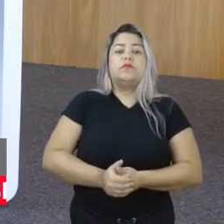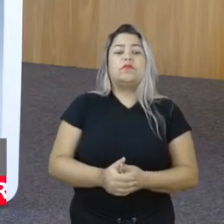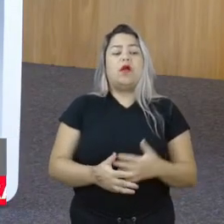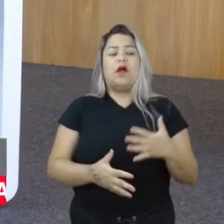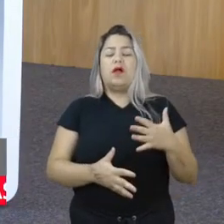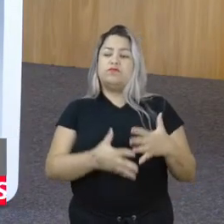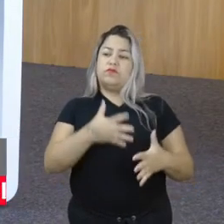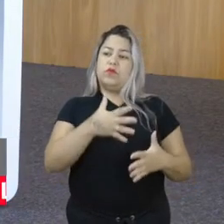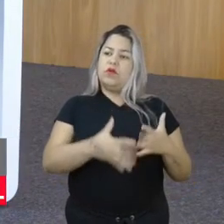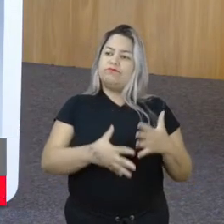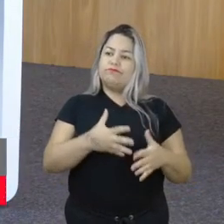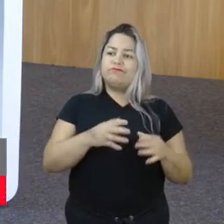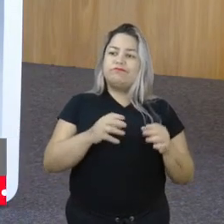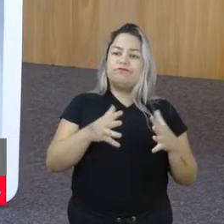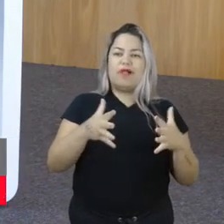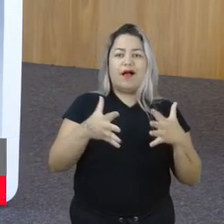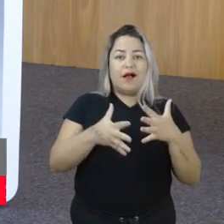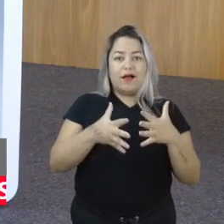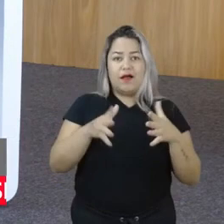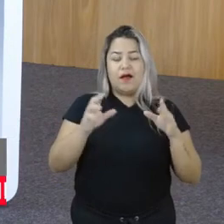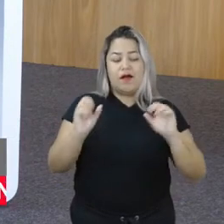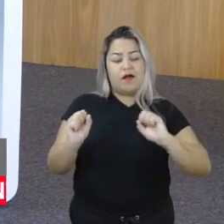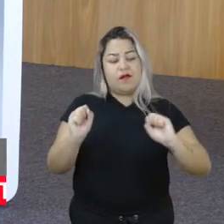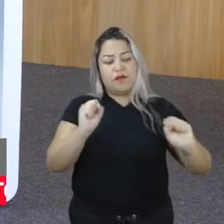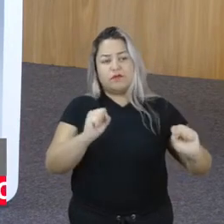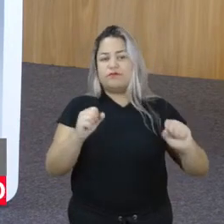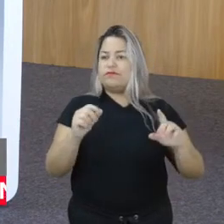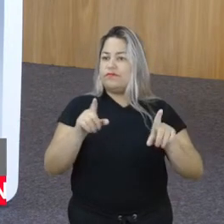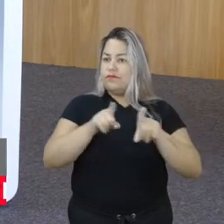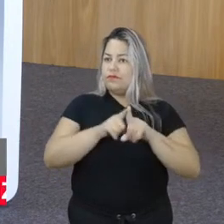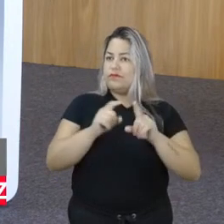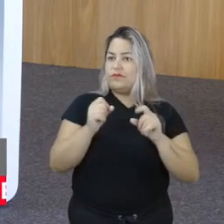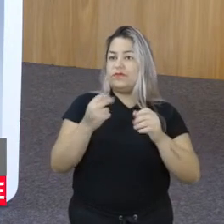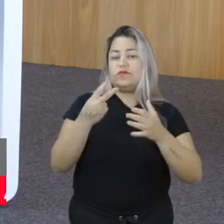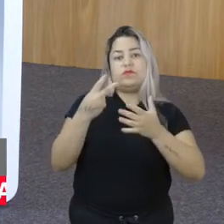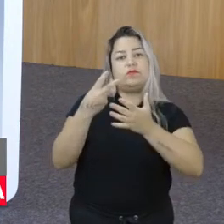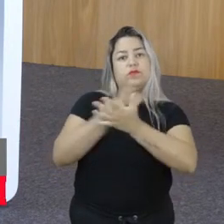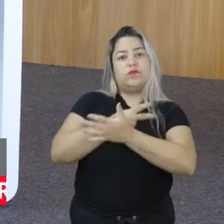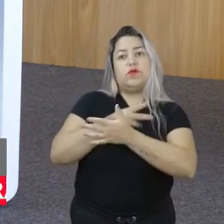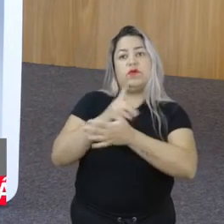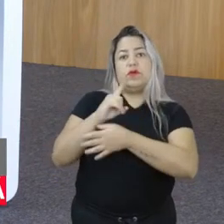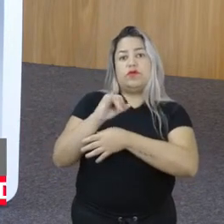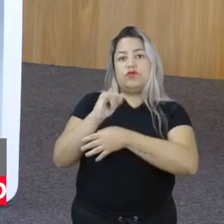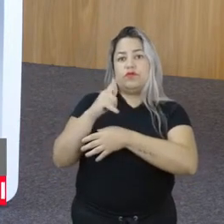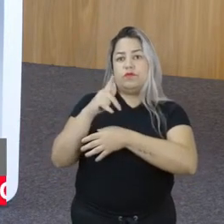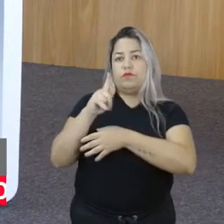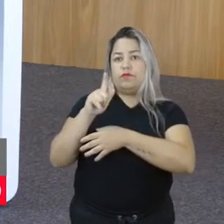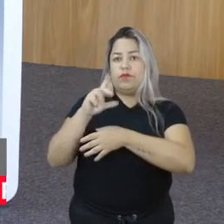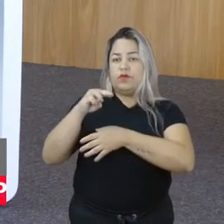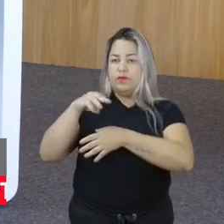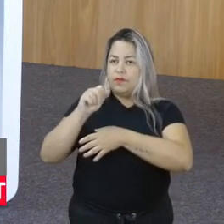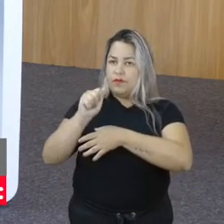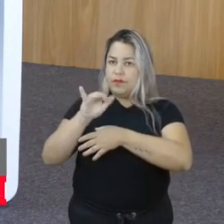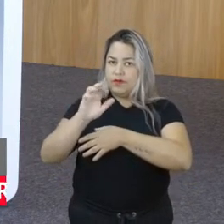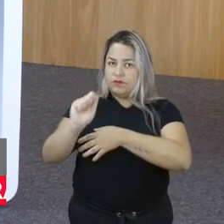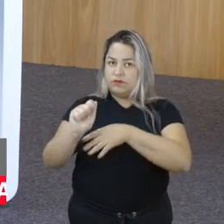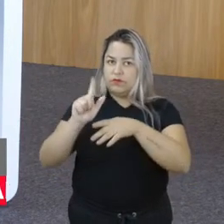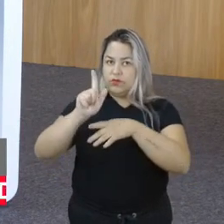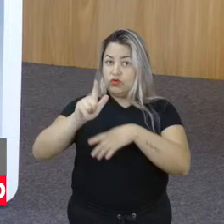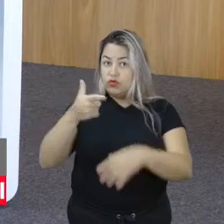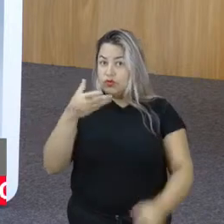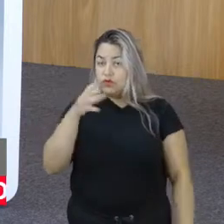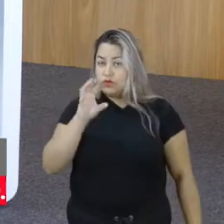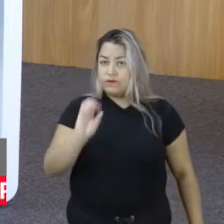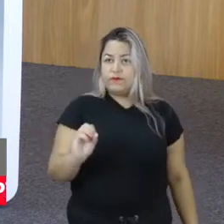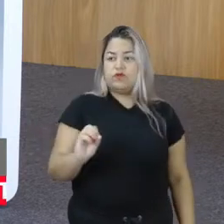aí pode afetar, né, o trabalho da diplomacia brasileira, sobretudo nesse momento de presidência aí do G20?